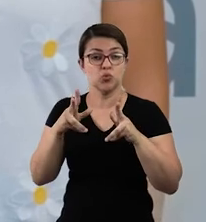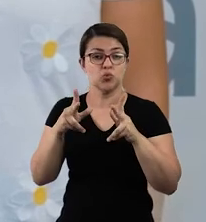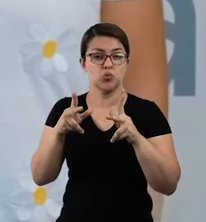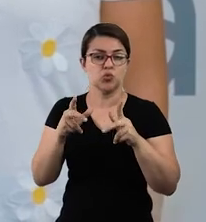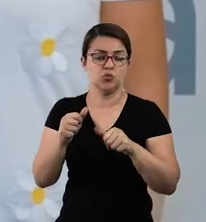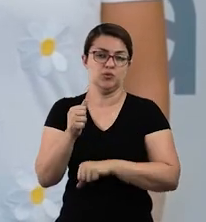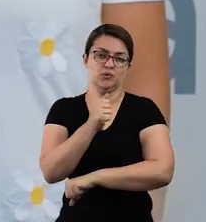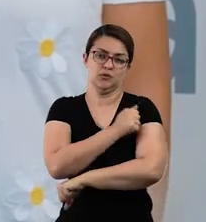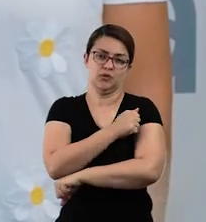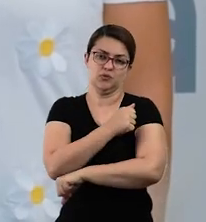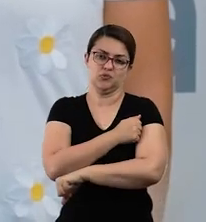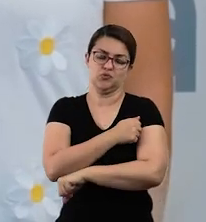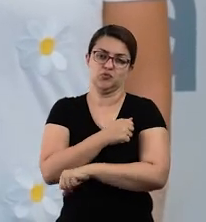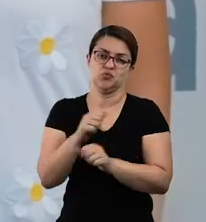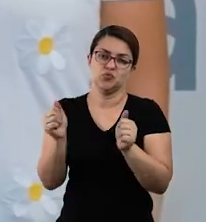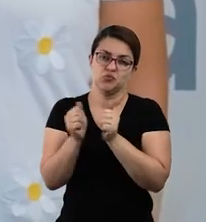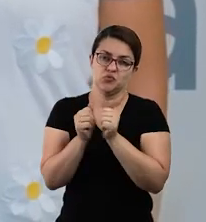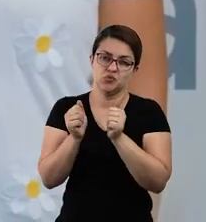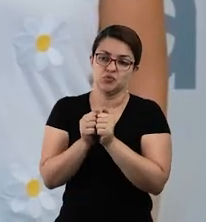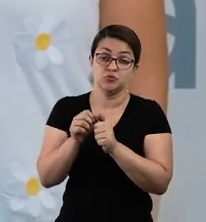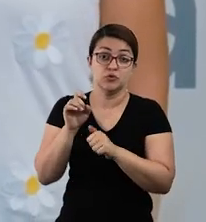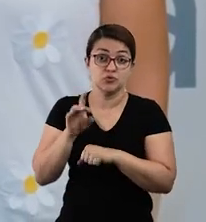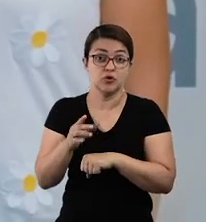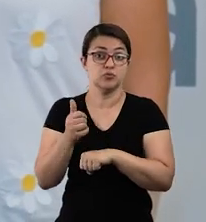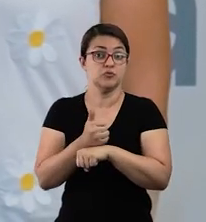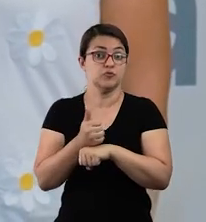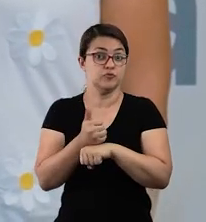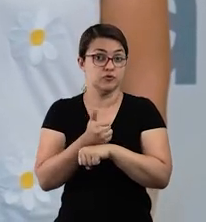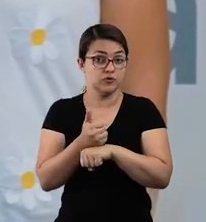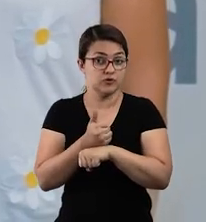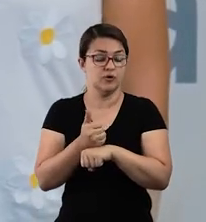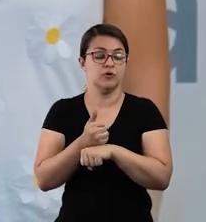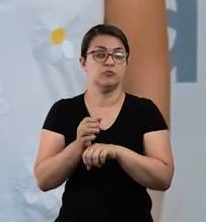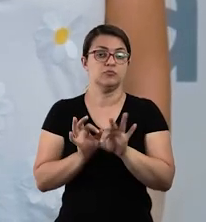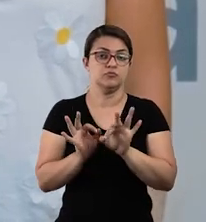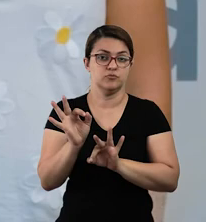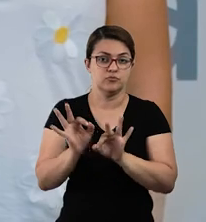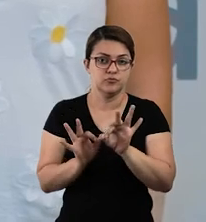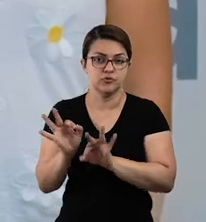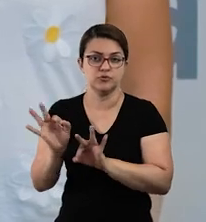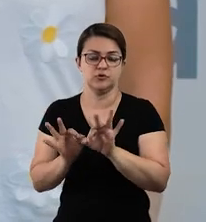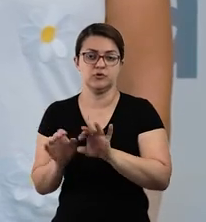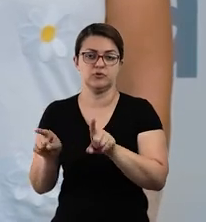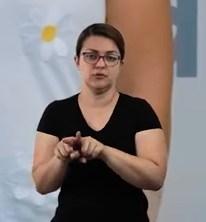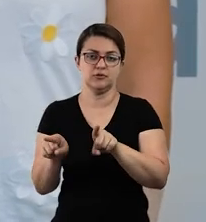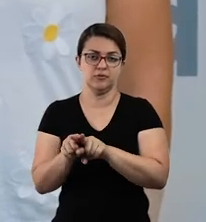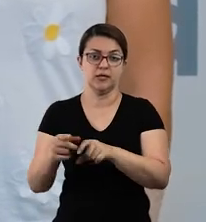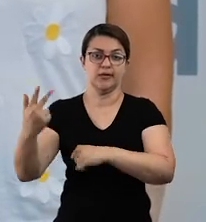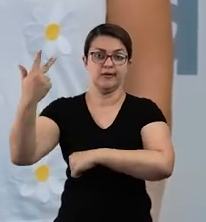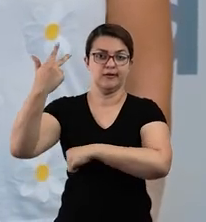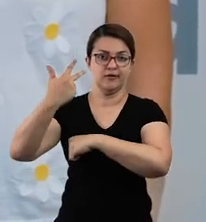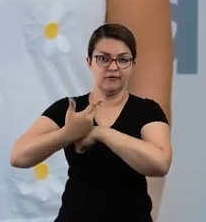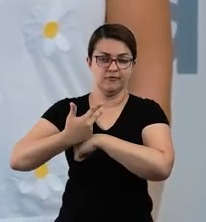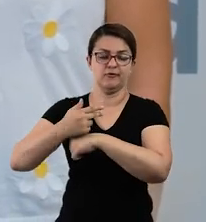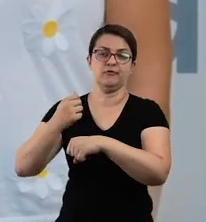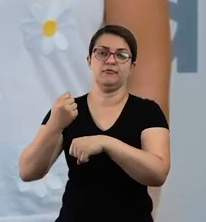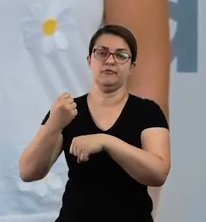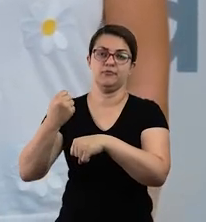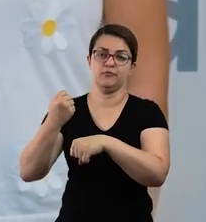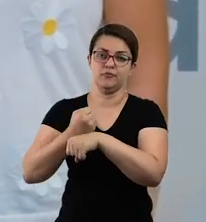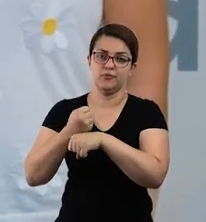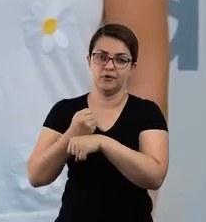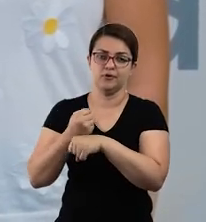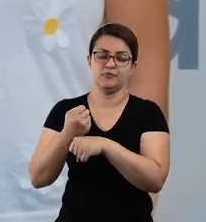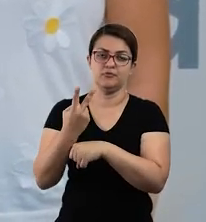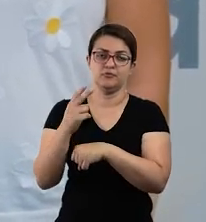estiveram aqui nesse momento. Não só a todos os profissionais que estão envolvidos nesse projeto e gravaram esses vídeos ao longo desse ano de